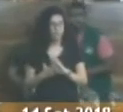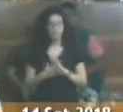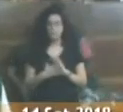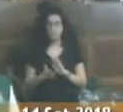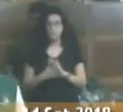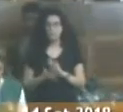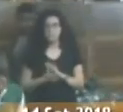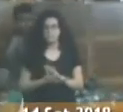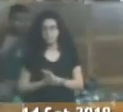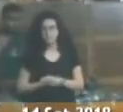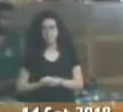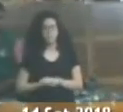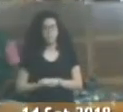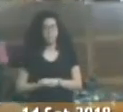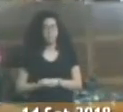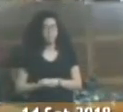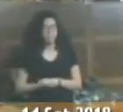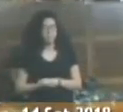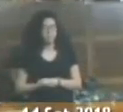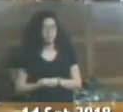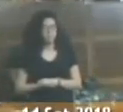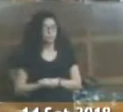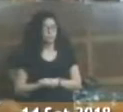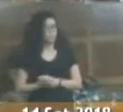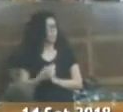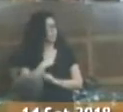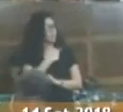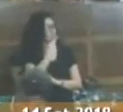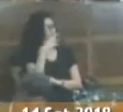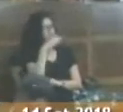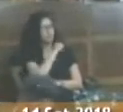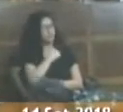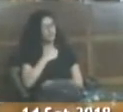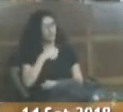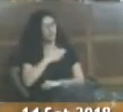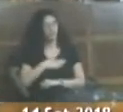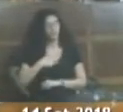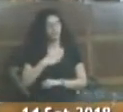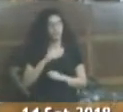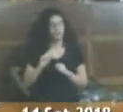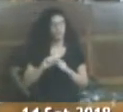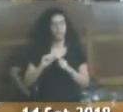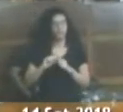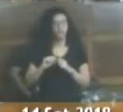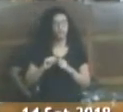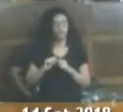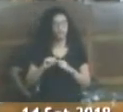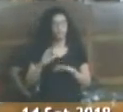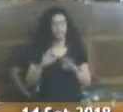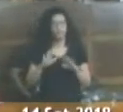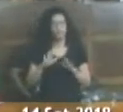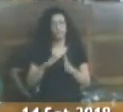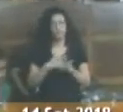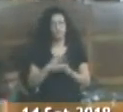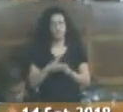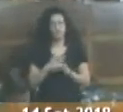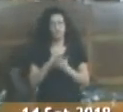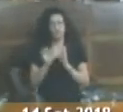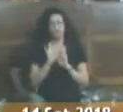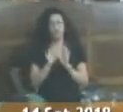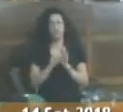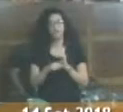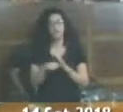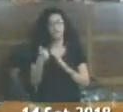Zaganelli. Vou ser bem rápido. Eu gostaria de fazer algumas considerações.